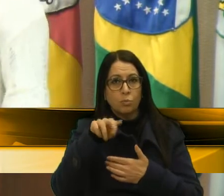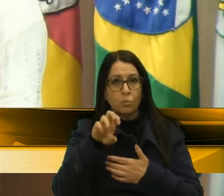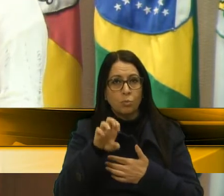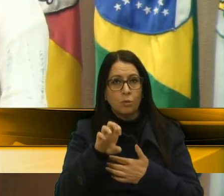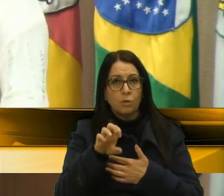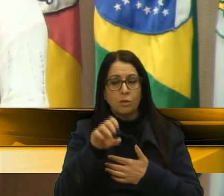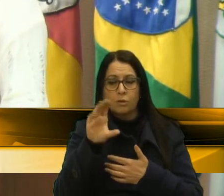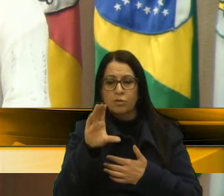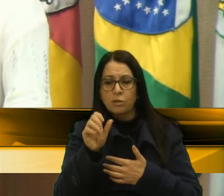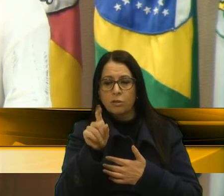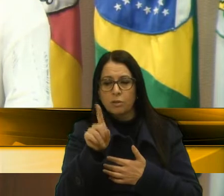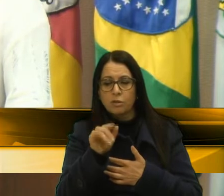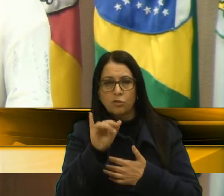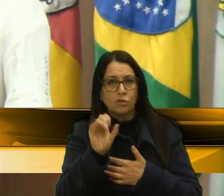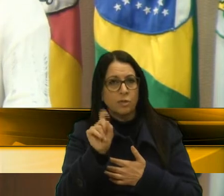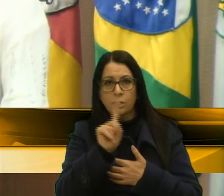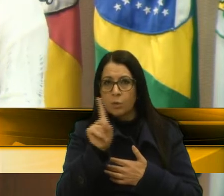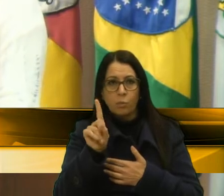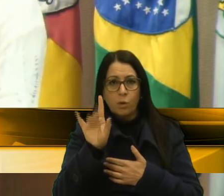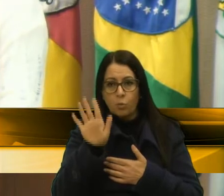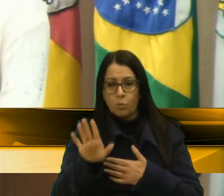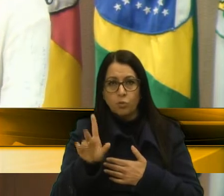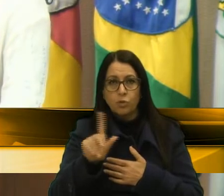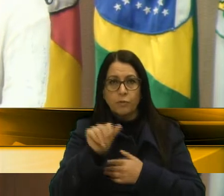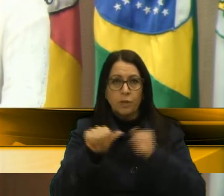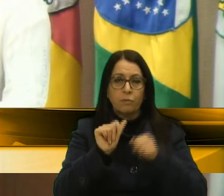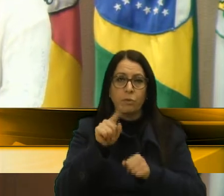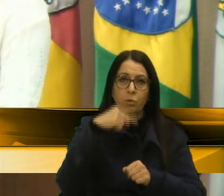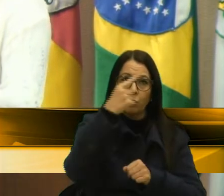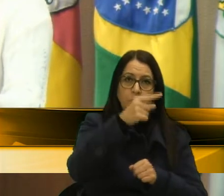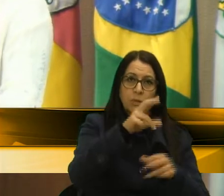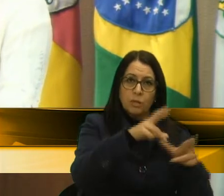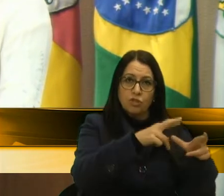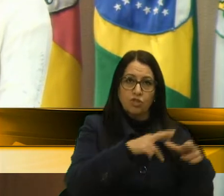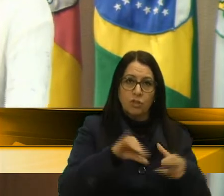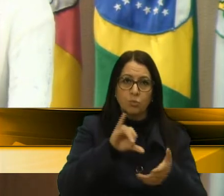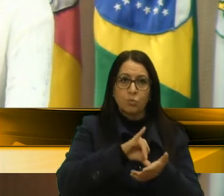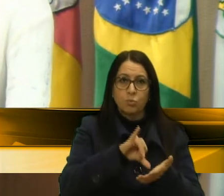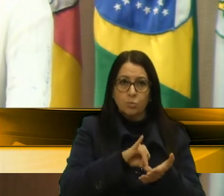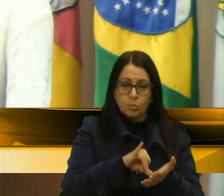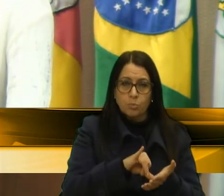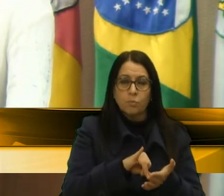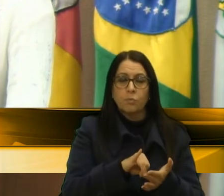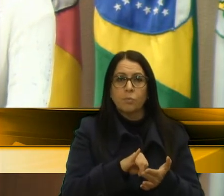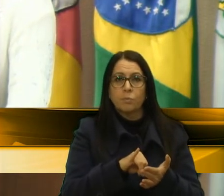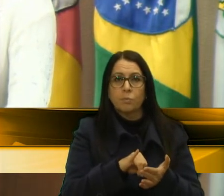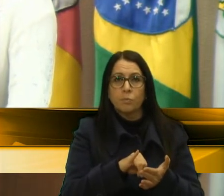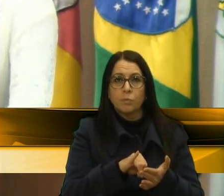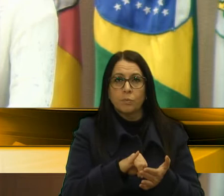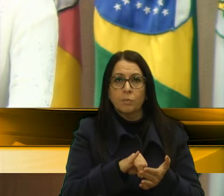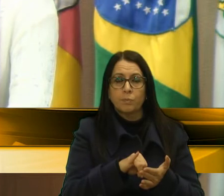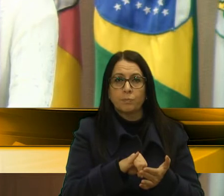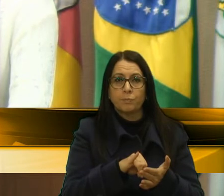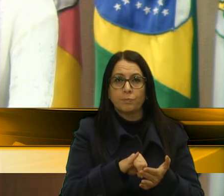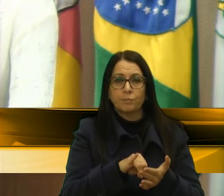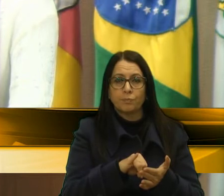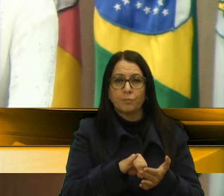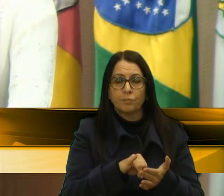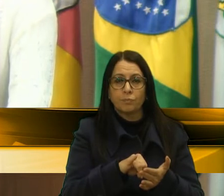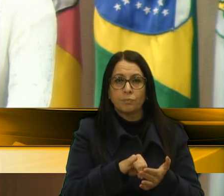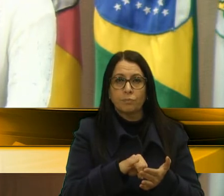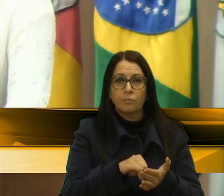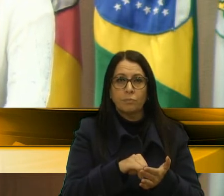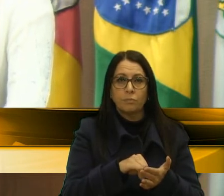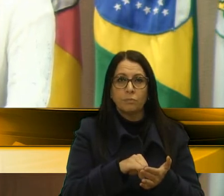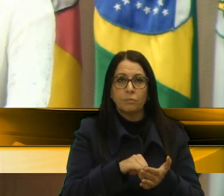ficava onde hoje é o Cristóvão, ele ficava na região central, e ele foi, então, para a